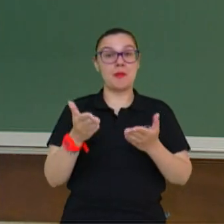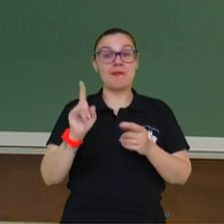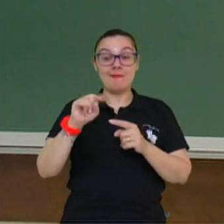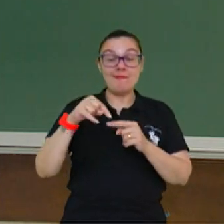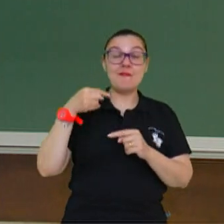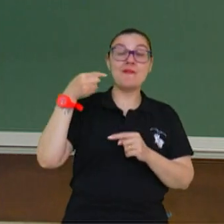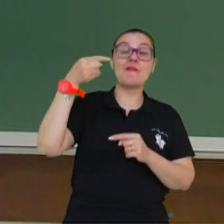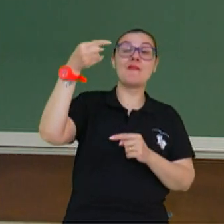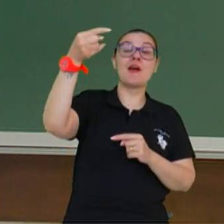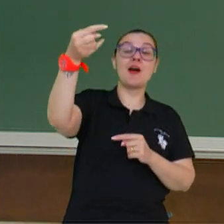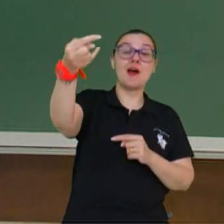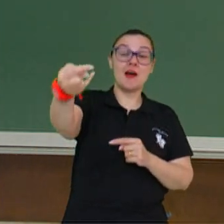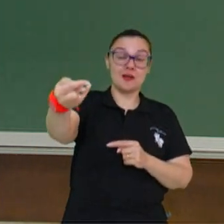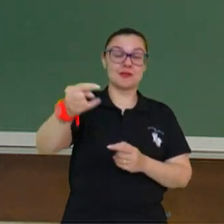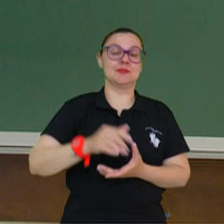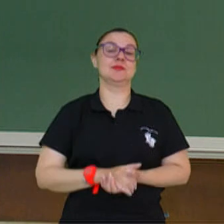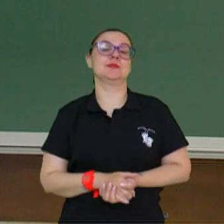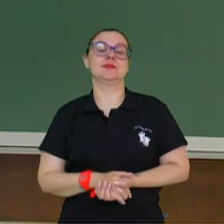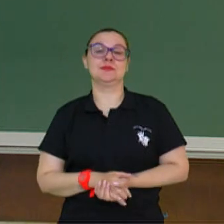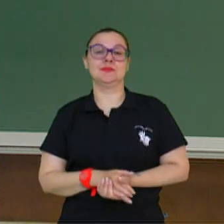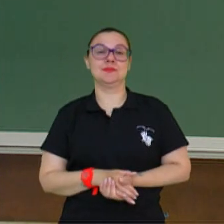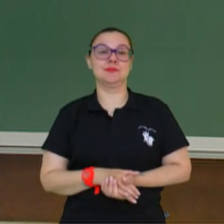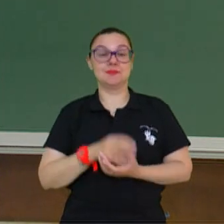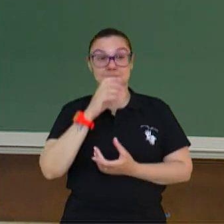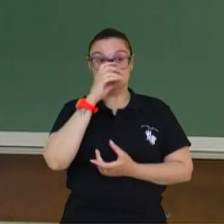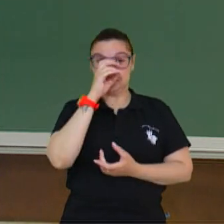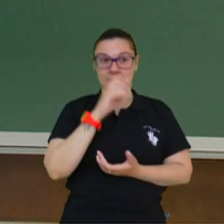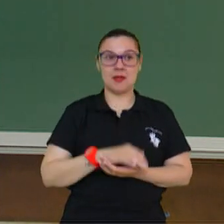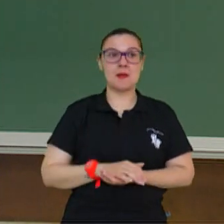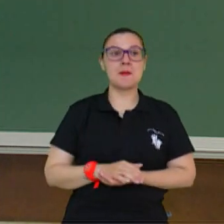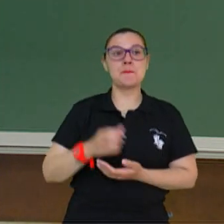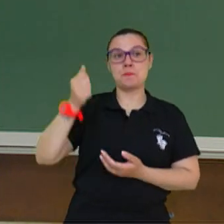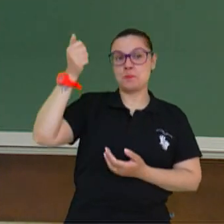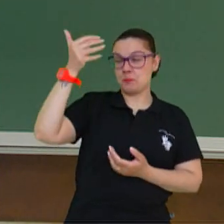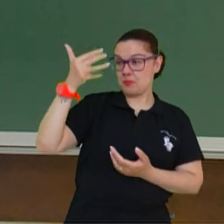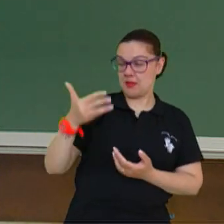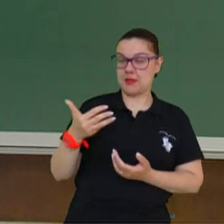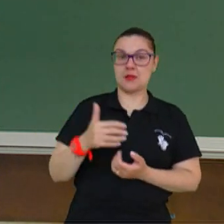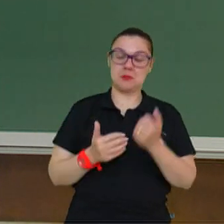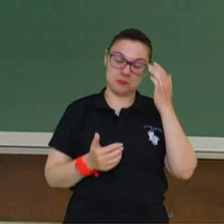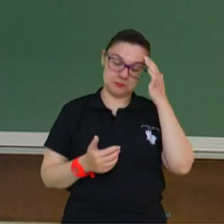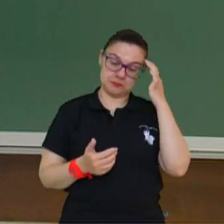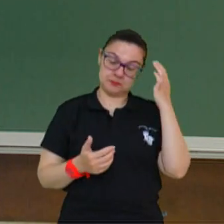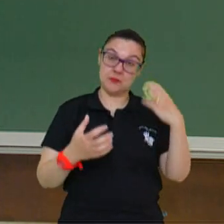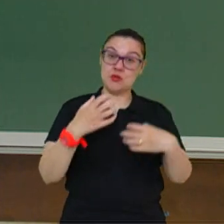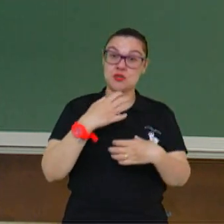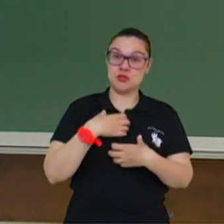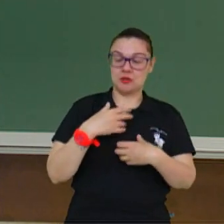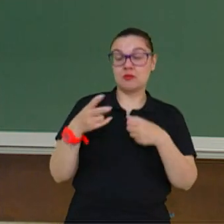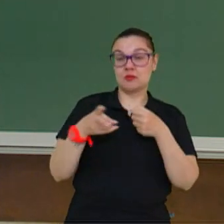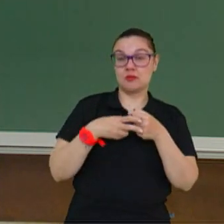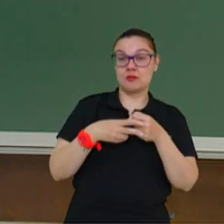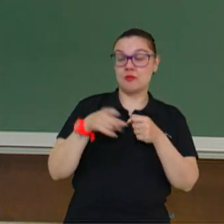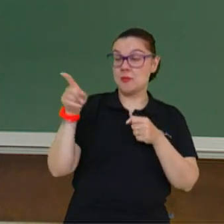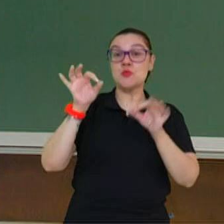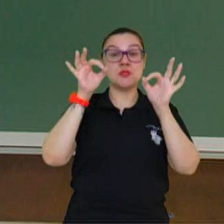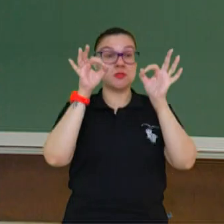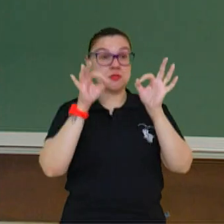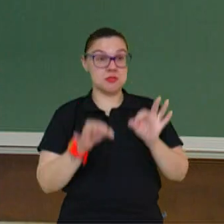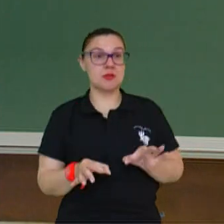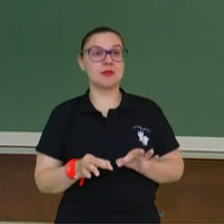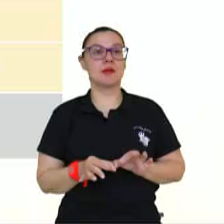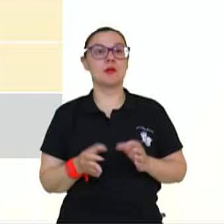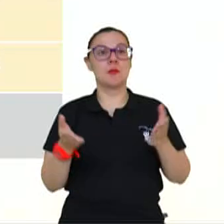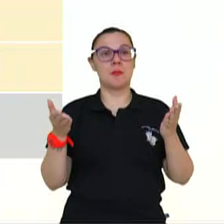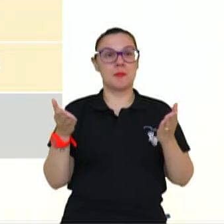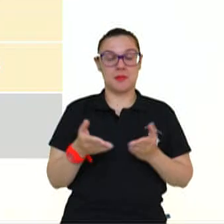lá na frente, certo? Vai acontecer muito depois. Então vejamos aqui, ó. Temos os modos verbais. Indicativo, exprime certeza, ó, temos